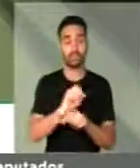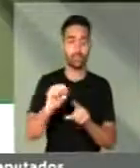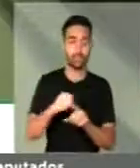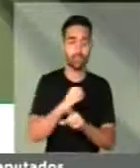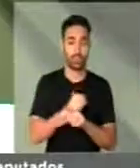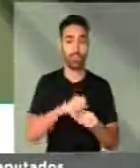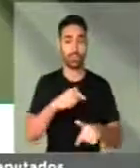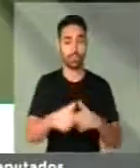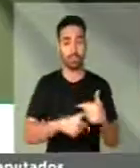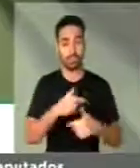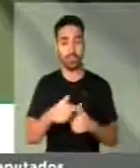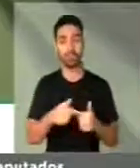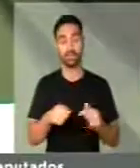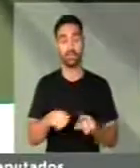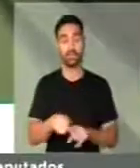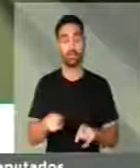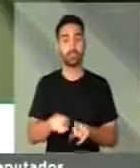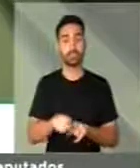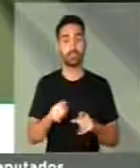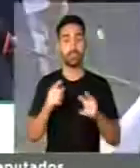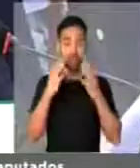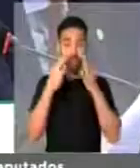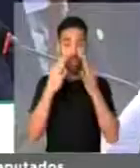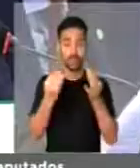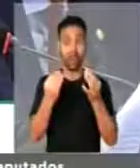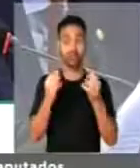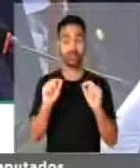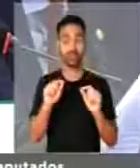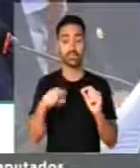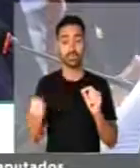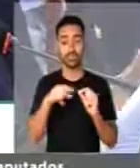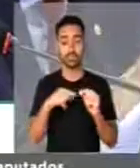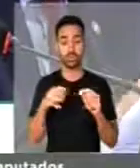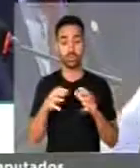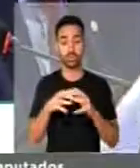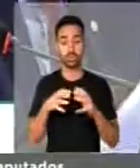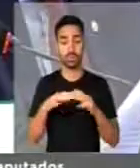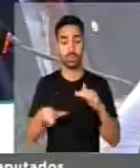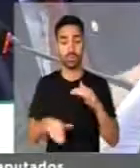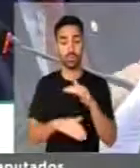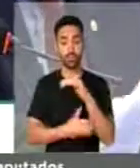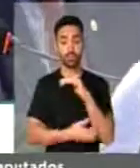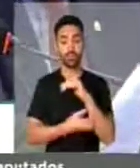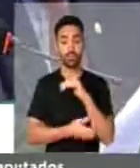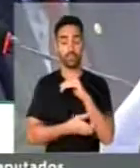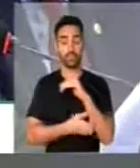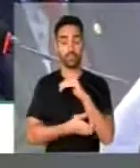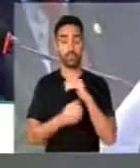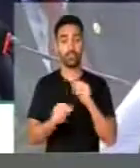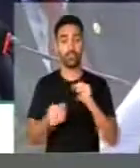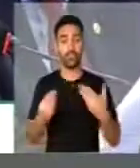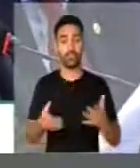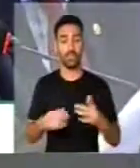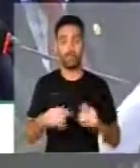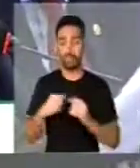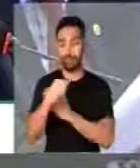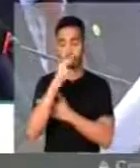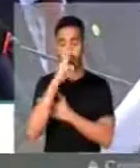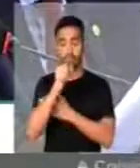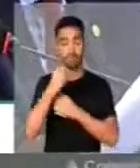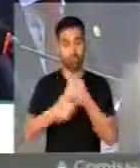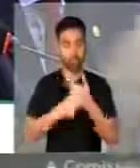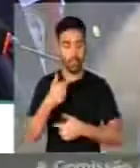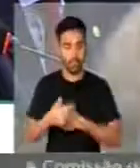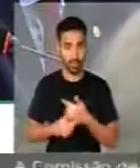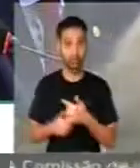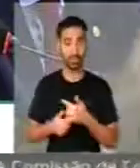trabalho, inclusive pelo reconhecimento de que a parte subordinada é que oferta sua força de trabalho e é